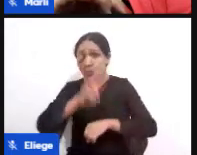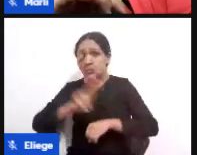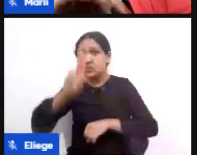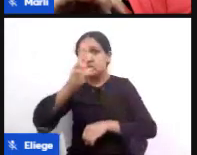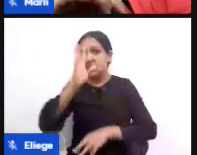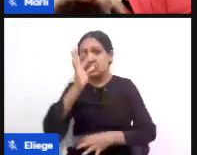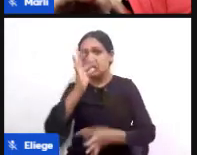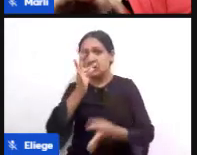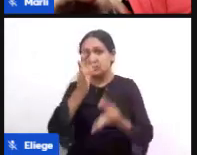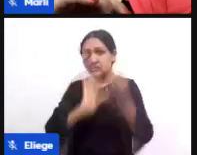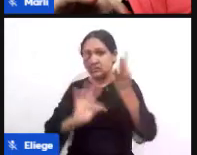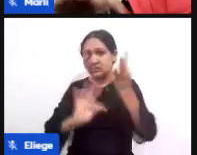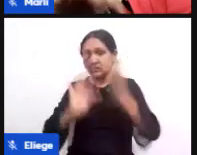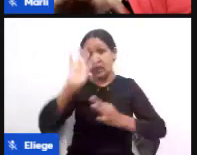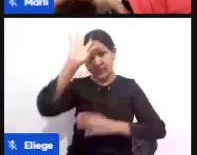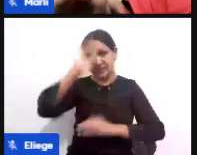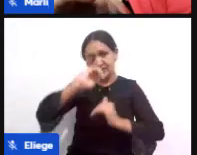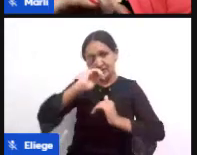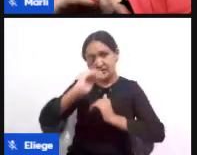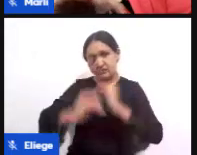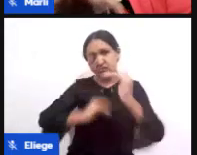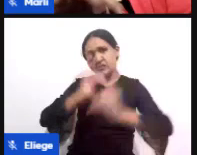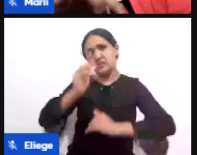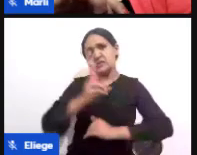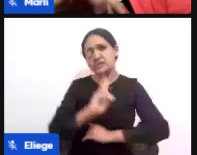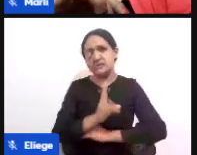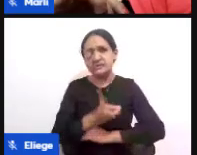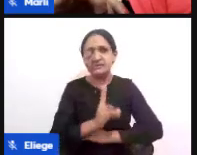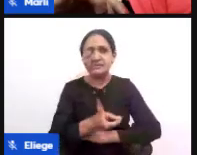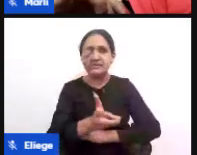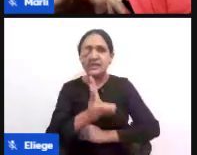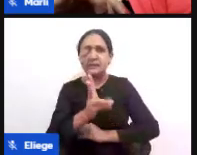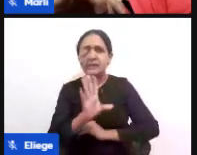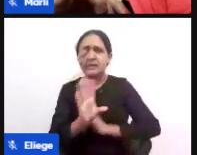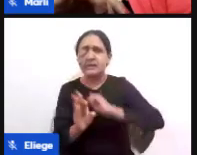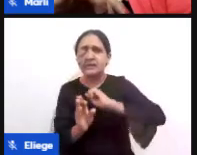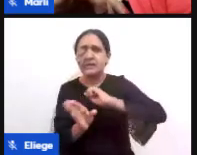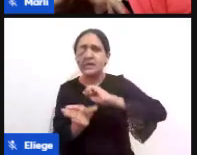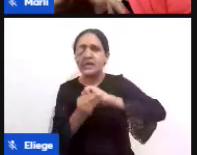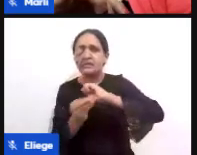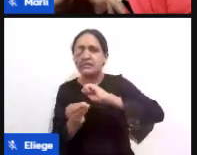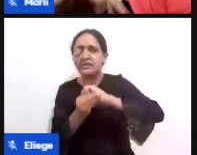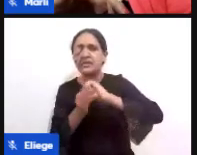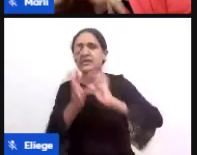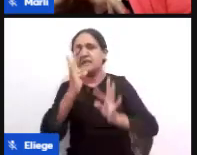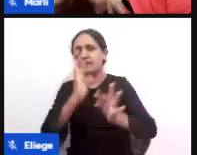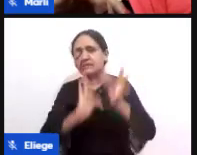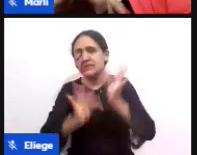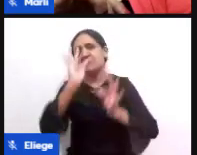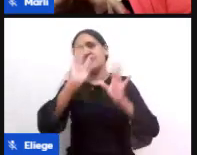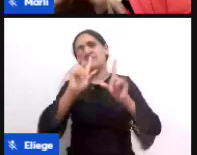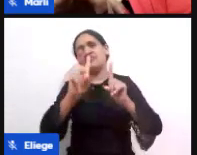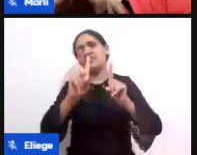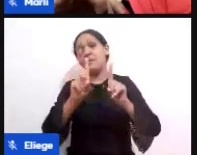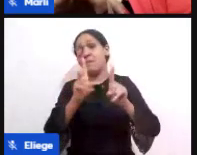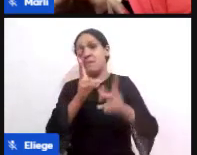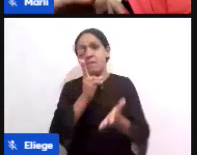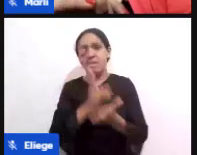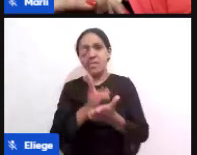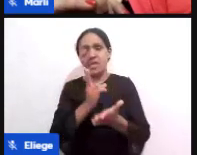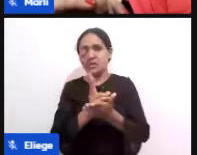né? Então, sempre também está inserindo a tecnologia, mesmo para o aluno não